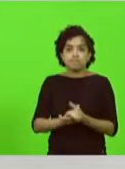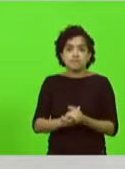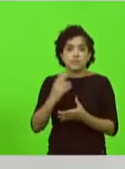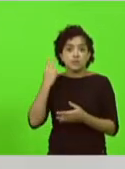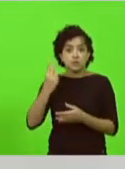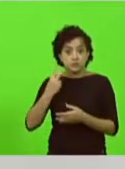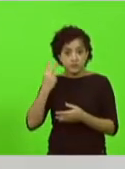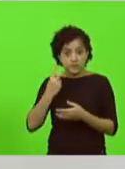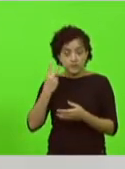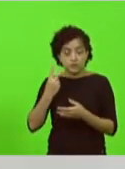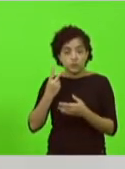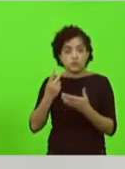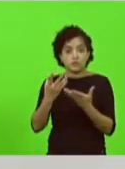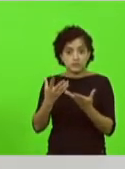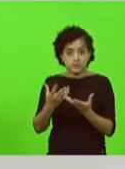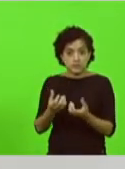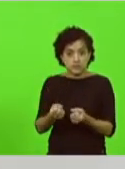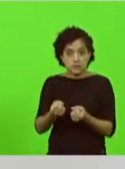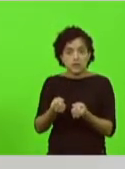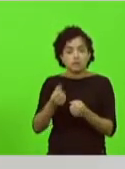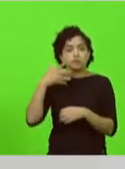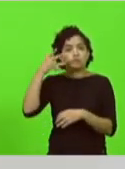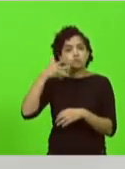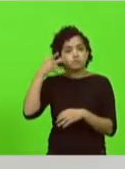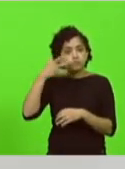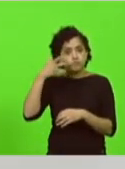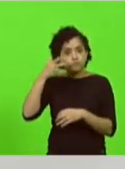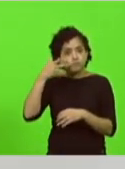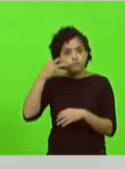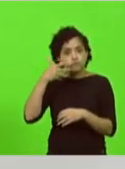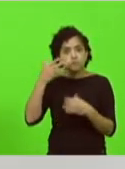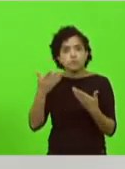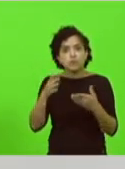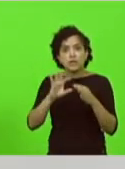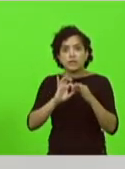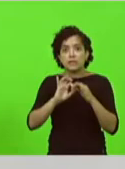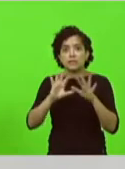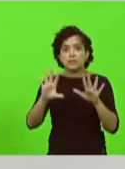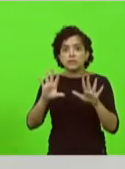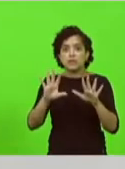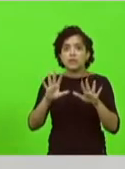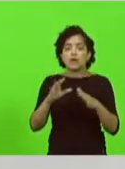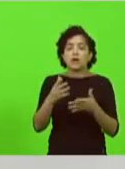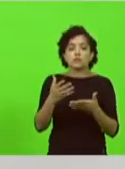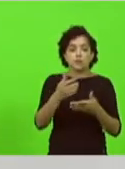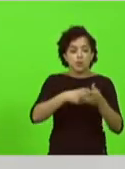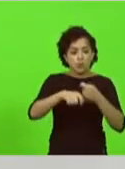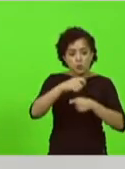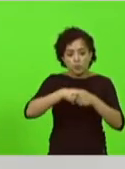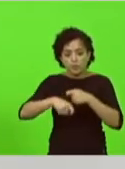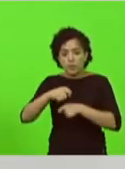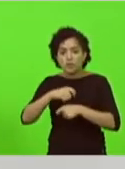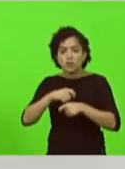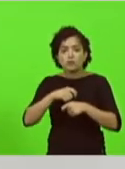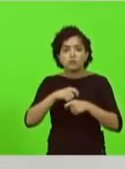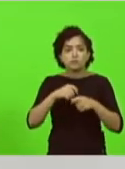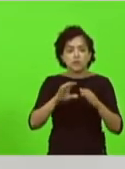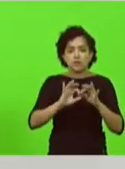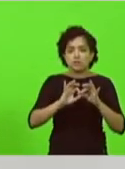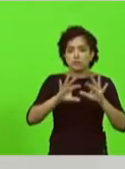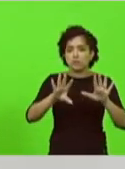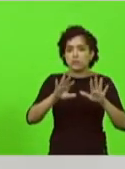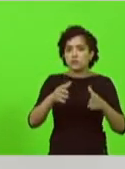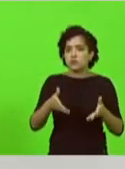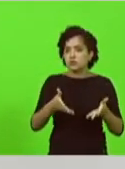né? Reforçar aquele discurso nosso de ser liberal na economia, deixar a economia funcionar sozinha,